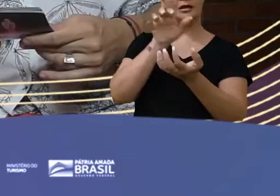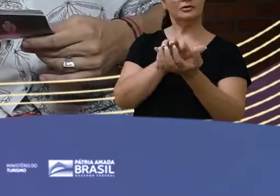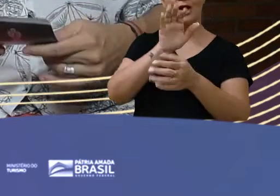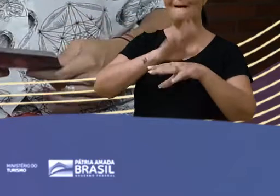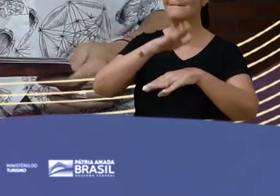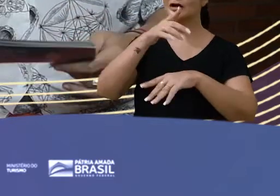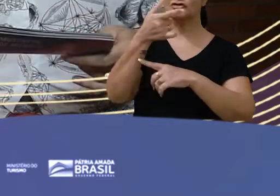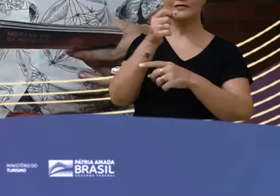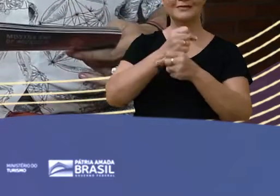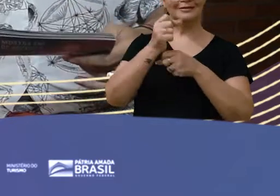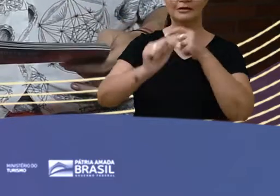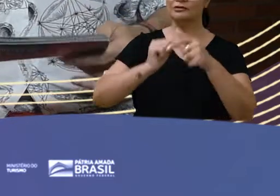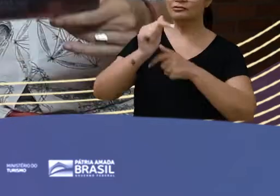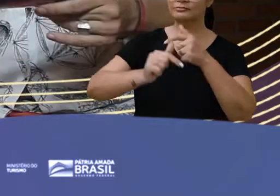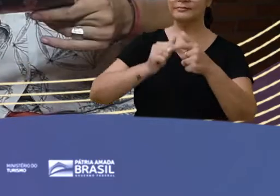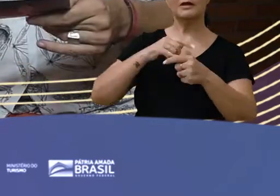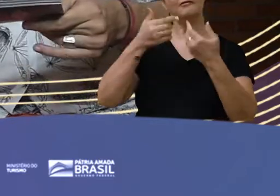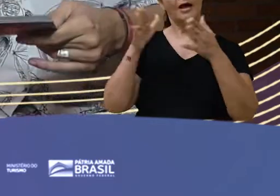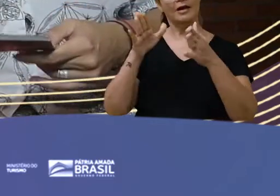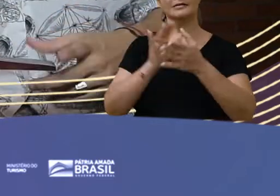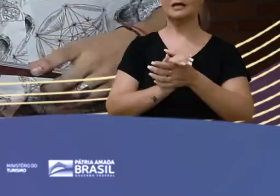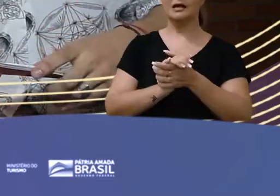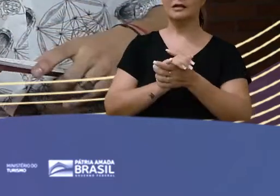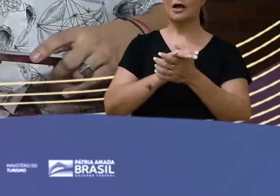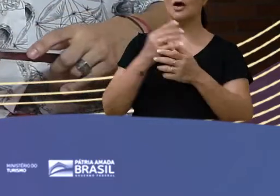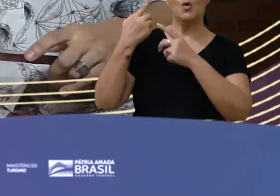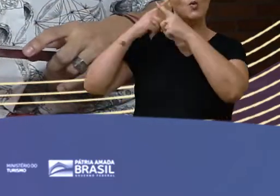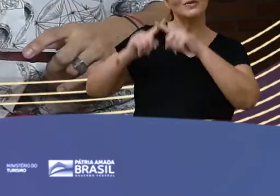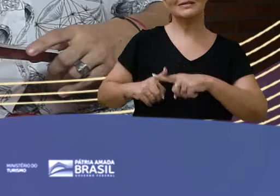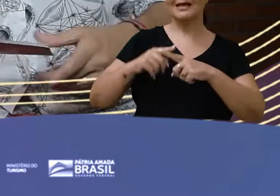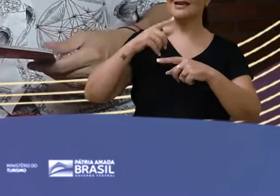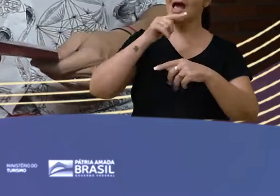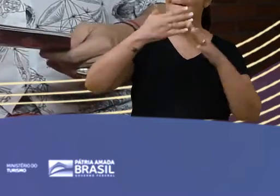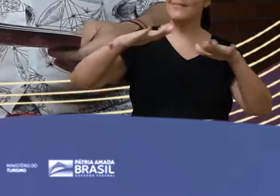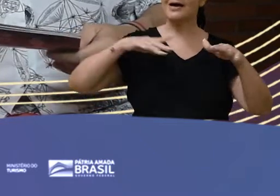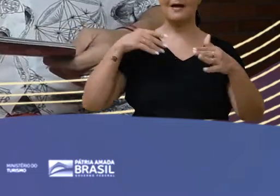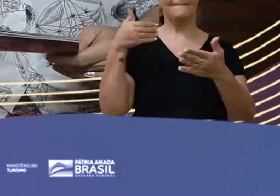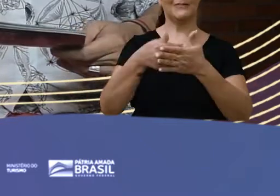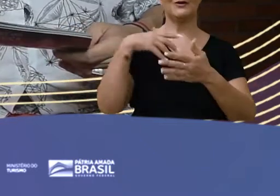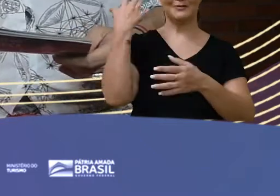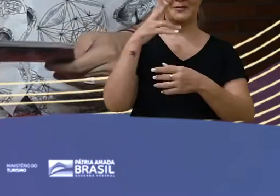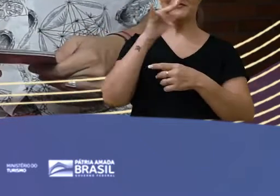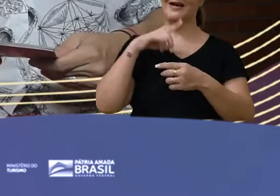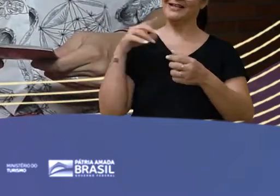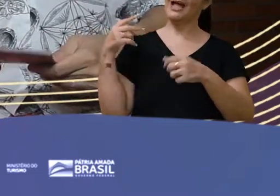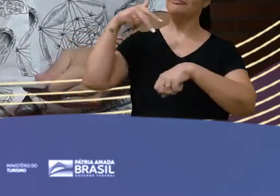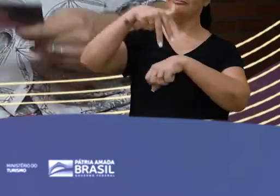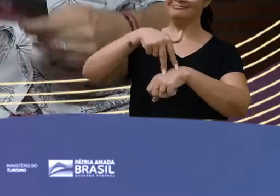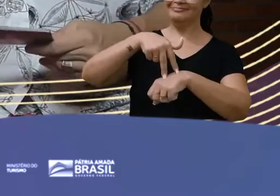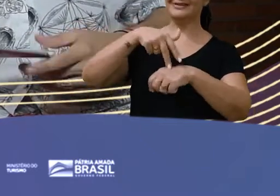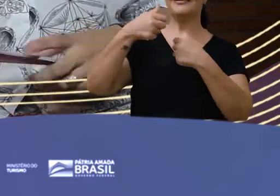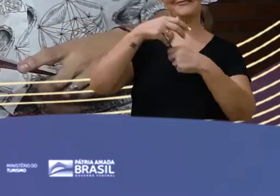20 anos de carreira, estará lançando o Sereia da Maré, o seu próximo single, que vai estar presente no EP que ela vai